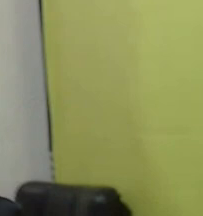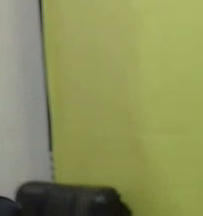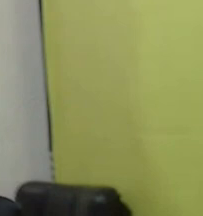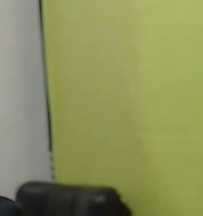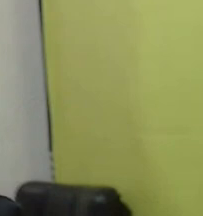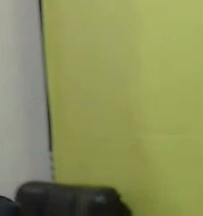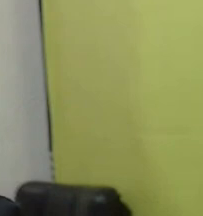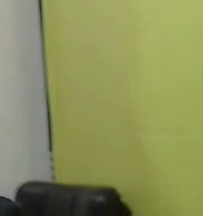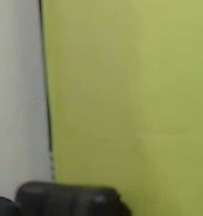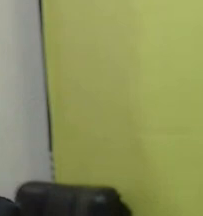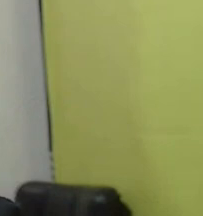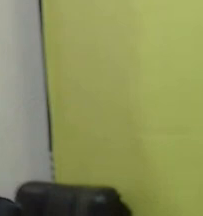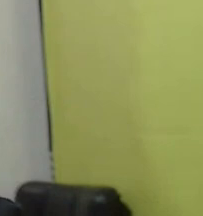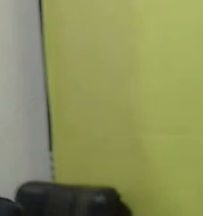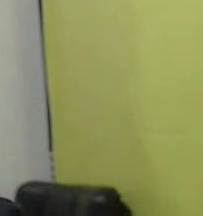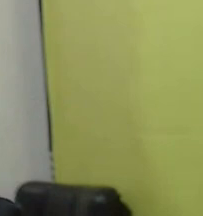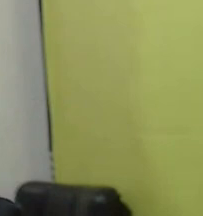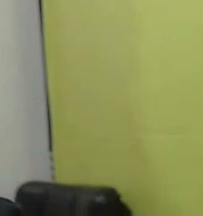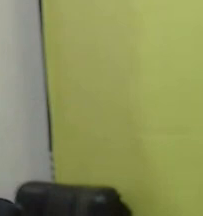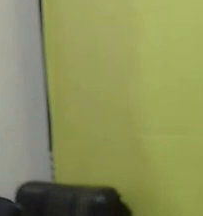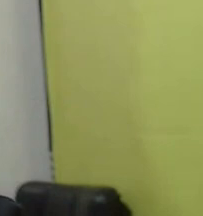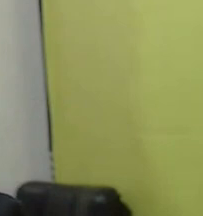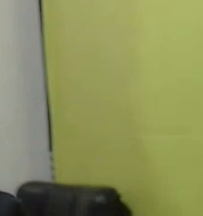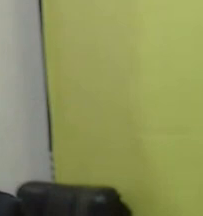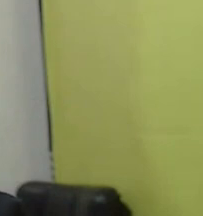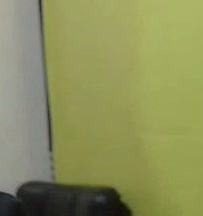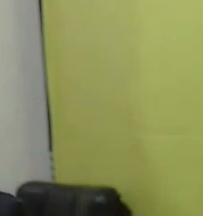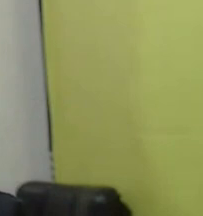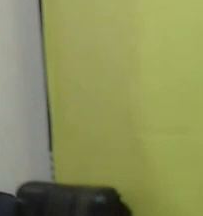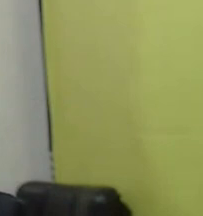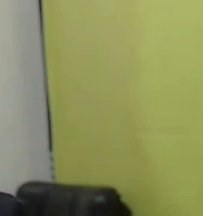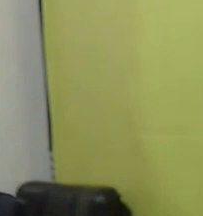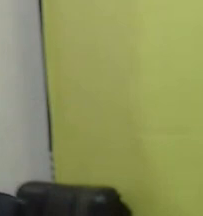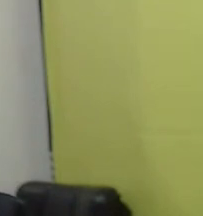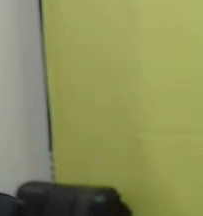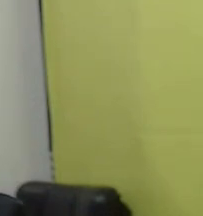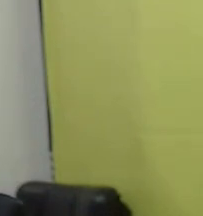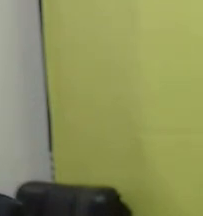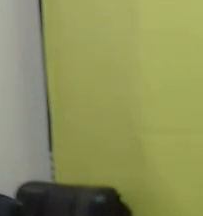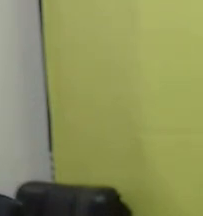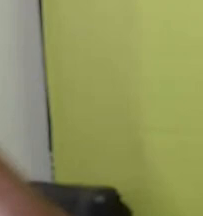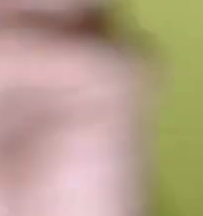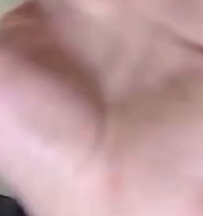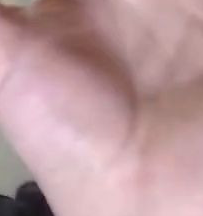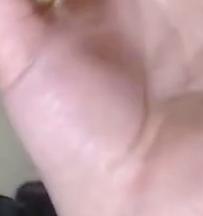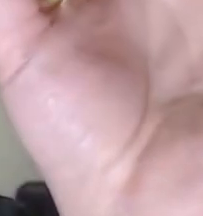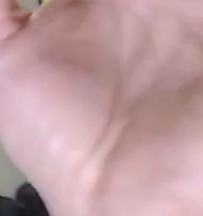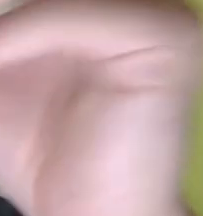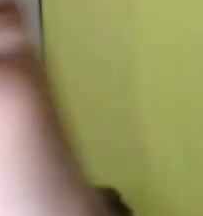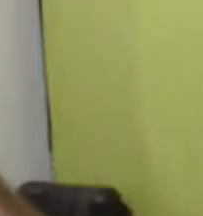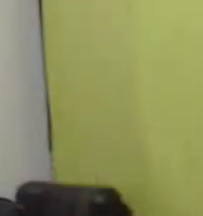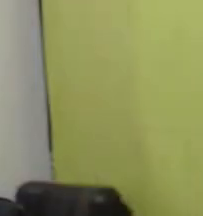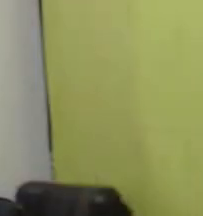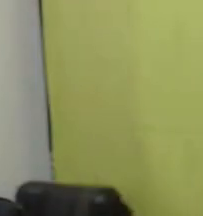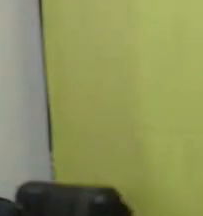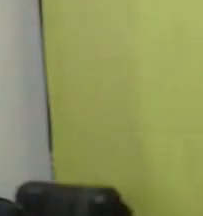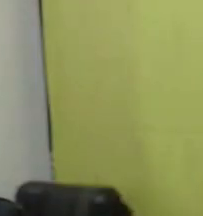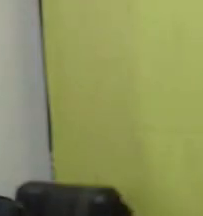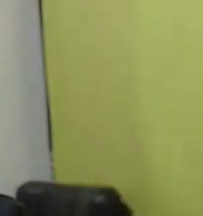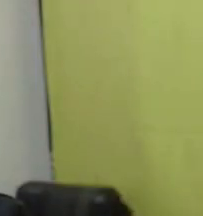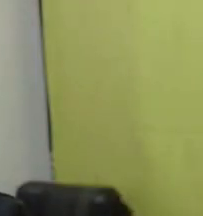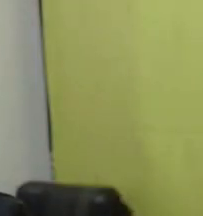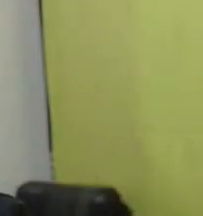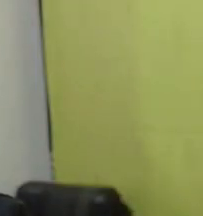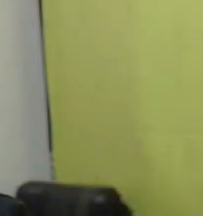parar e assistir esse esses alguns Alguns algumas bases bolsonaristas vamos